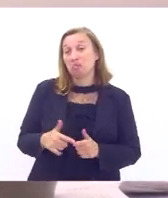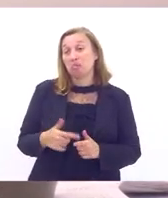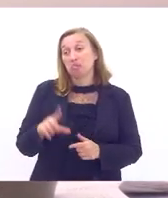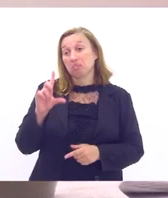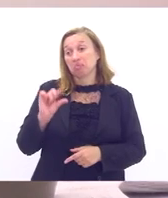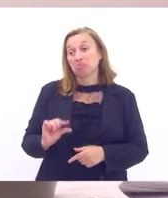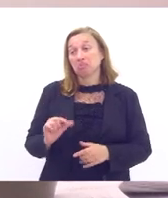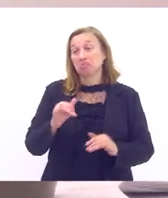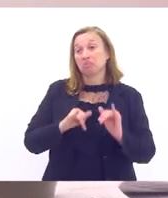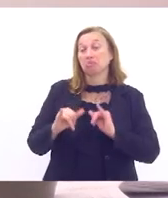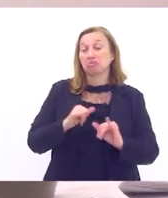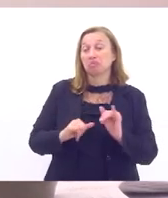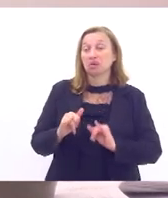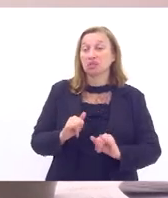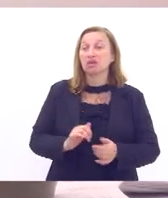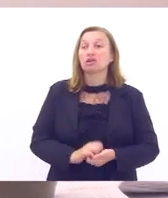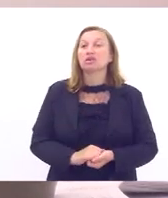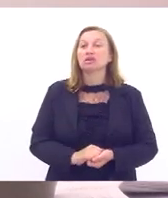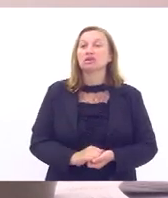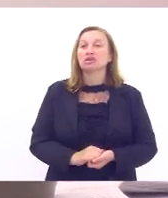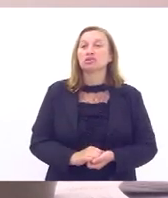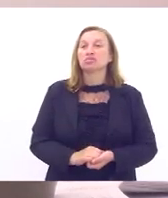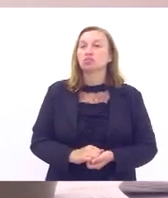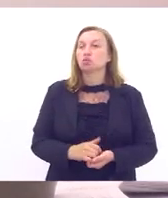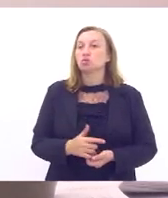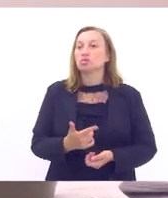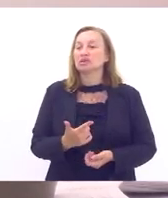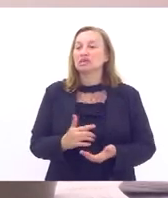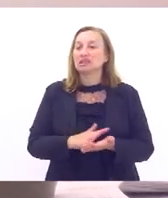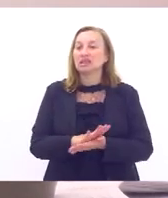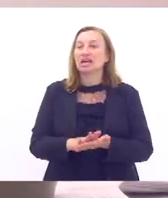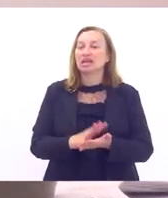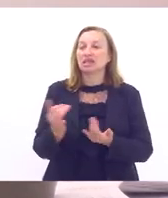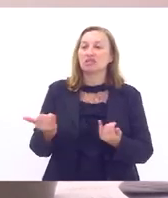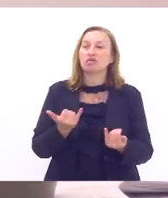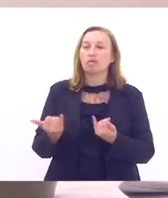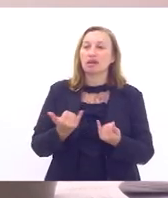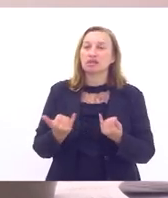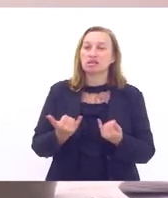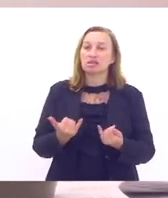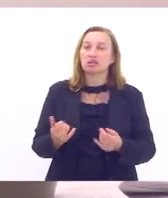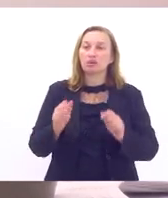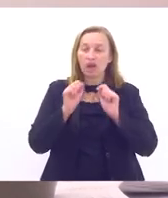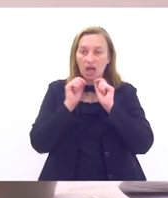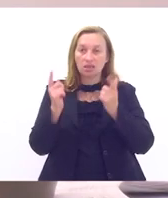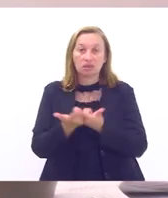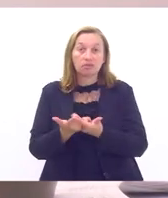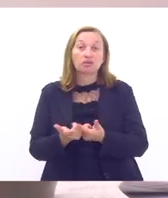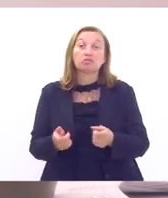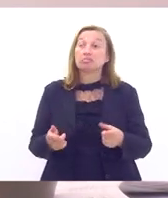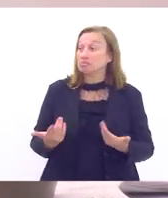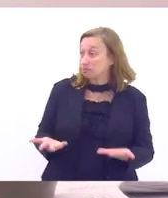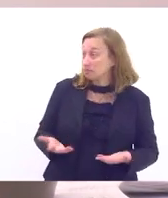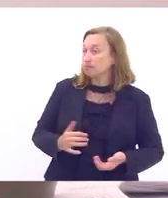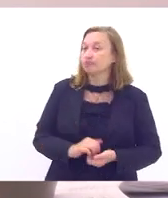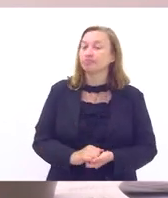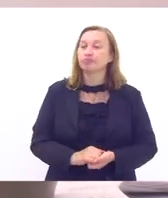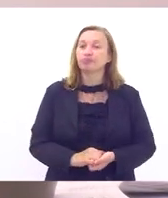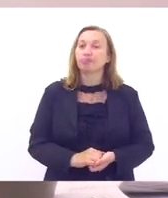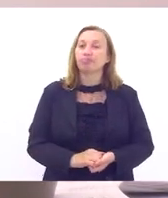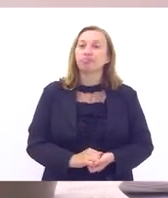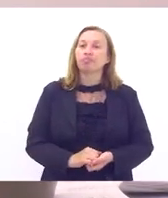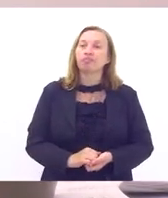da informação de que nenhuma atualização era dada tampouco à Assembleia Legislativa, que, aliás,